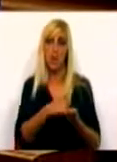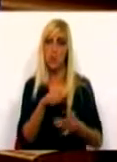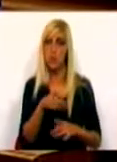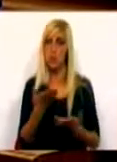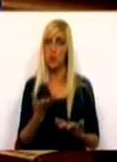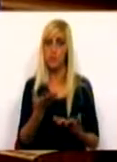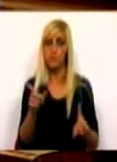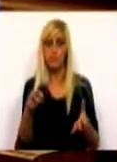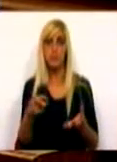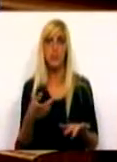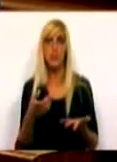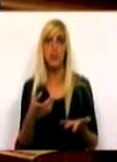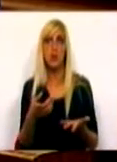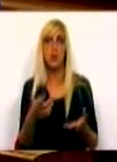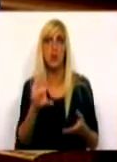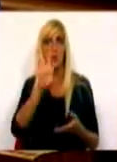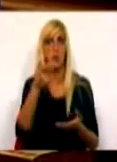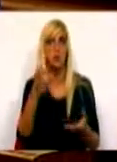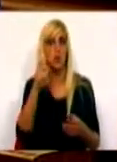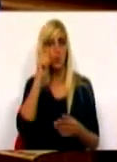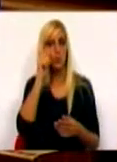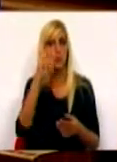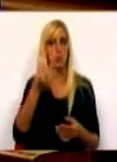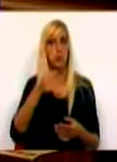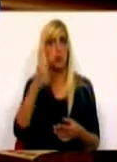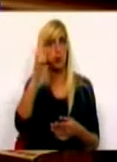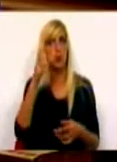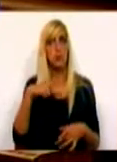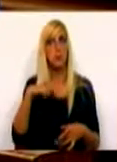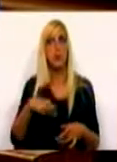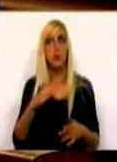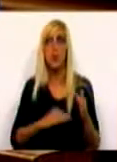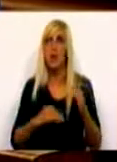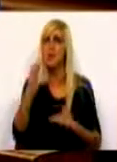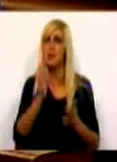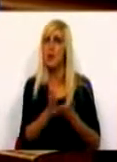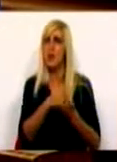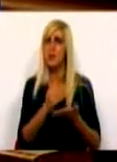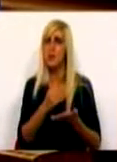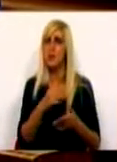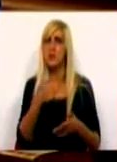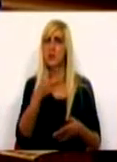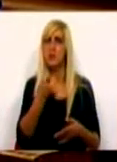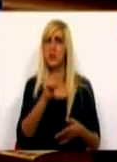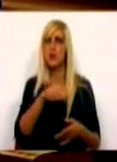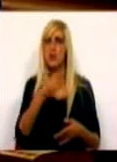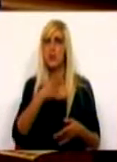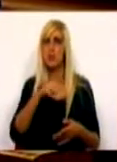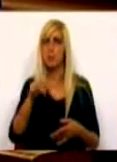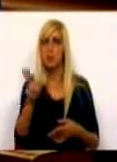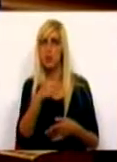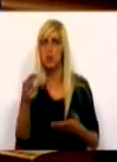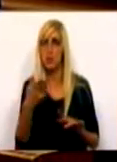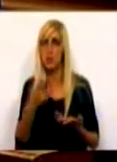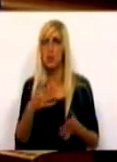caso da região do turismo do Porto e Norte de Portugal, os cativos ascendem a 2,7 milhões de euros, representam cerca de 18%